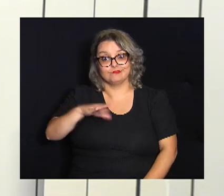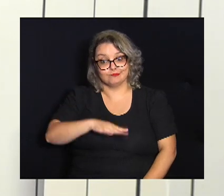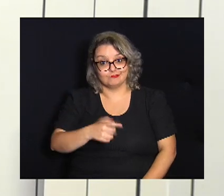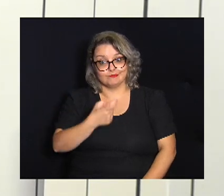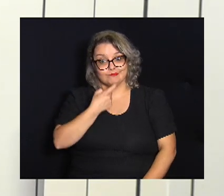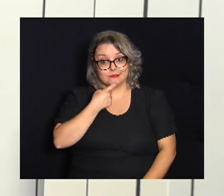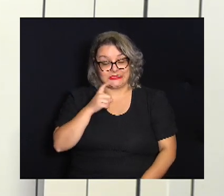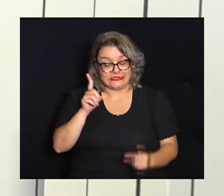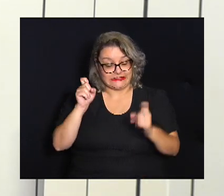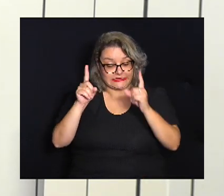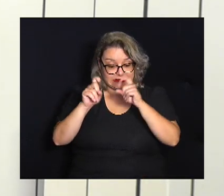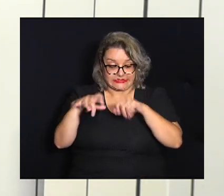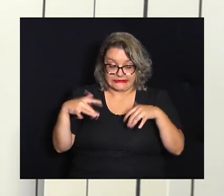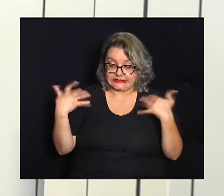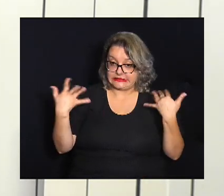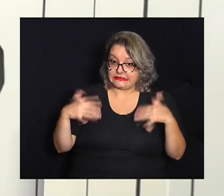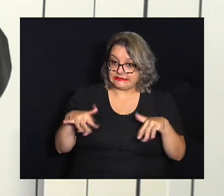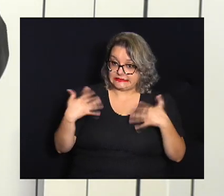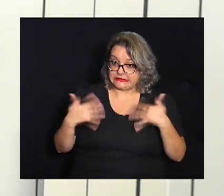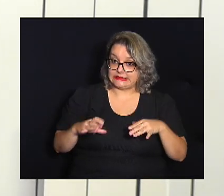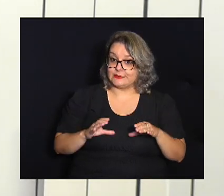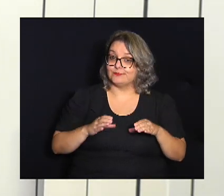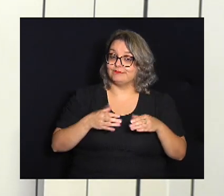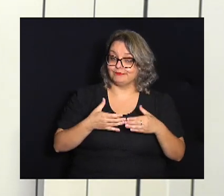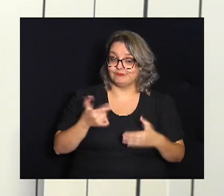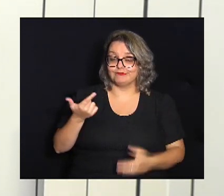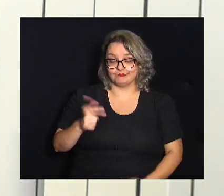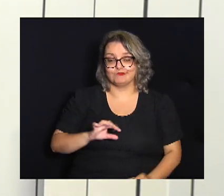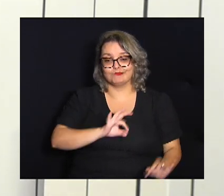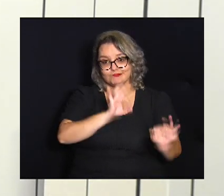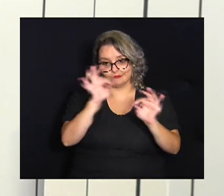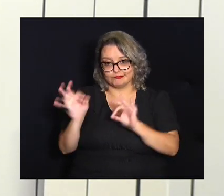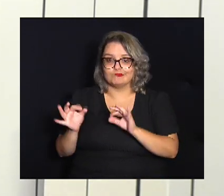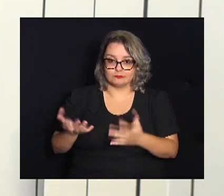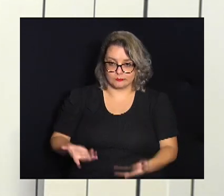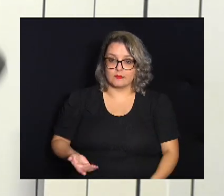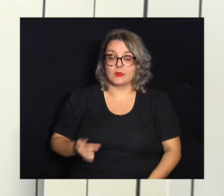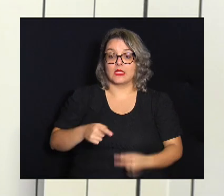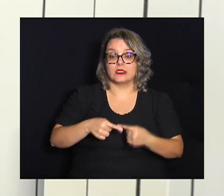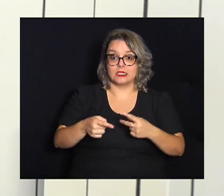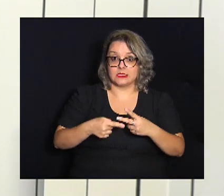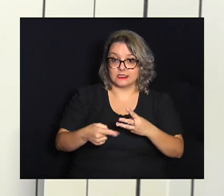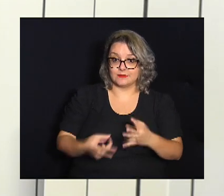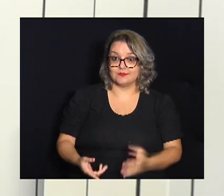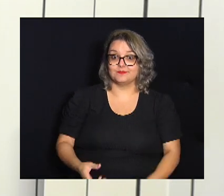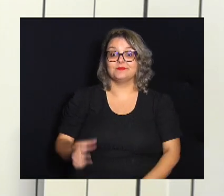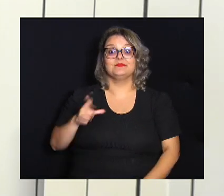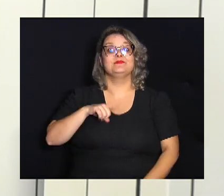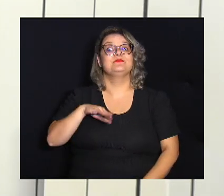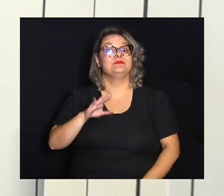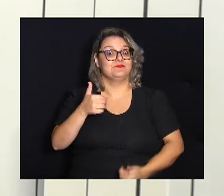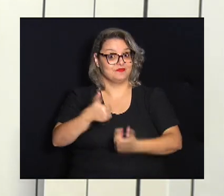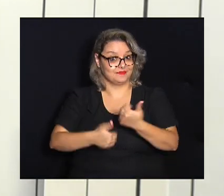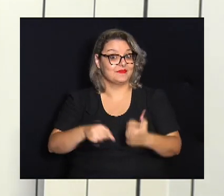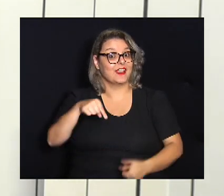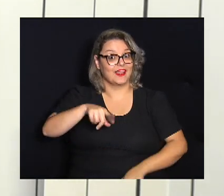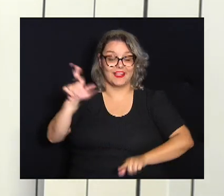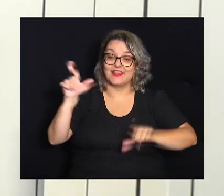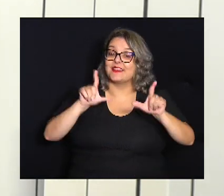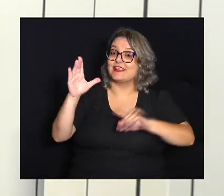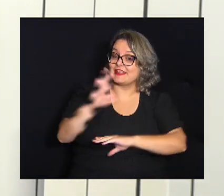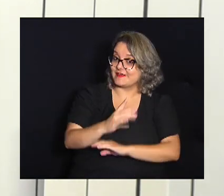situação complicadíssima do clube. A gente segue atualizando durante a semana. E tem mais futebol aqui na tela da TV